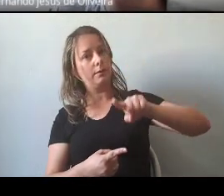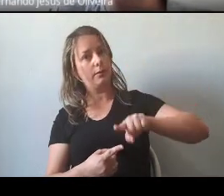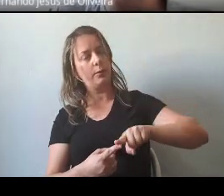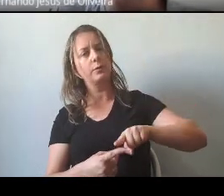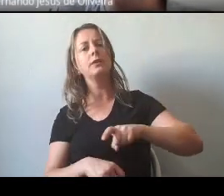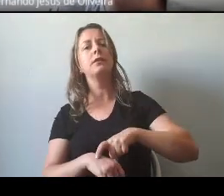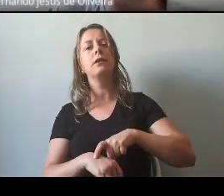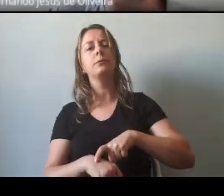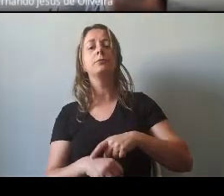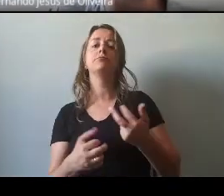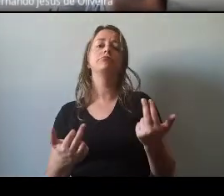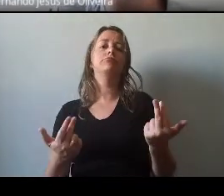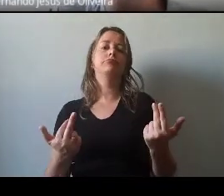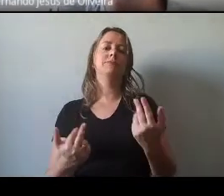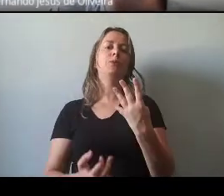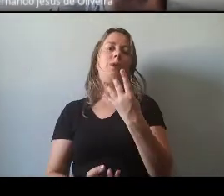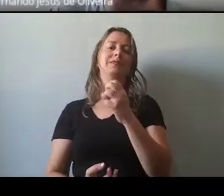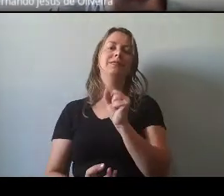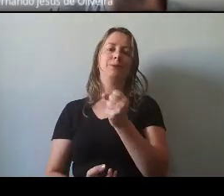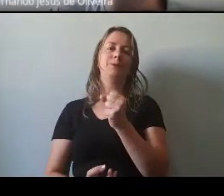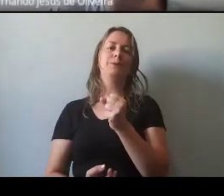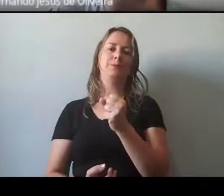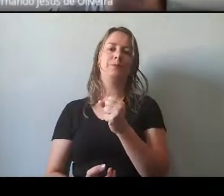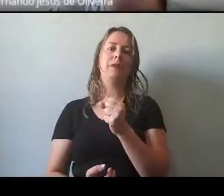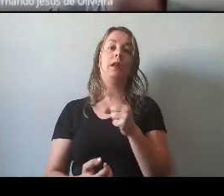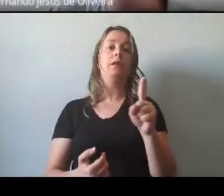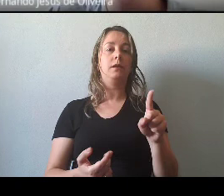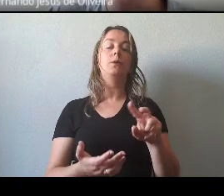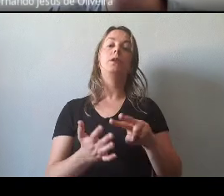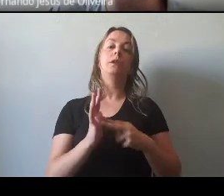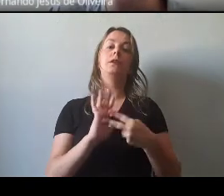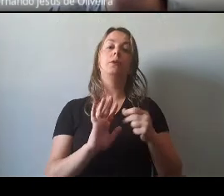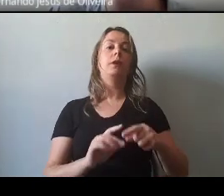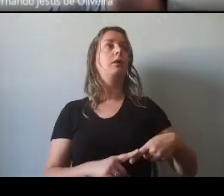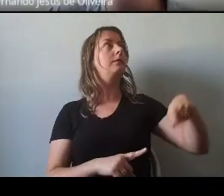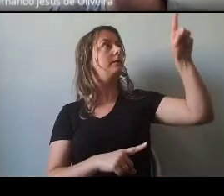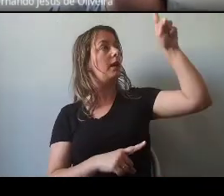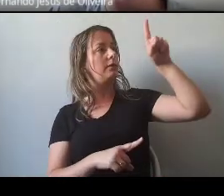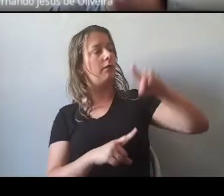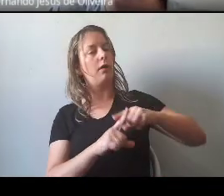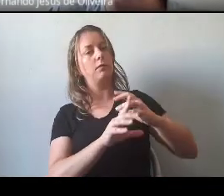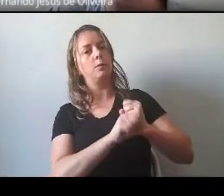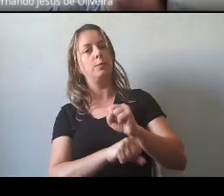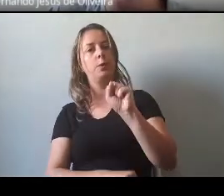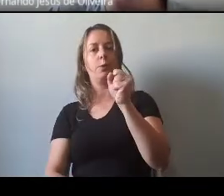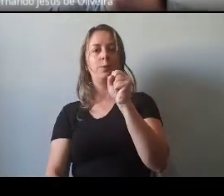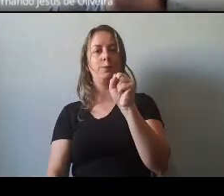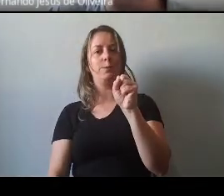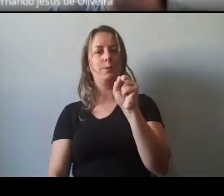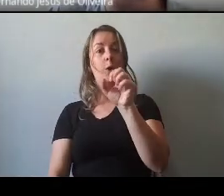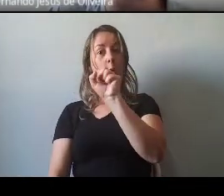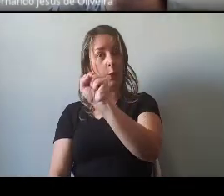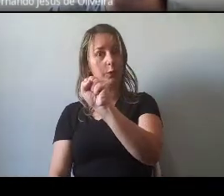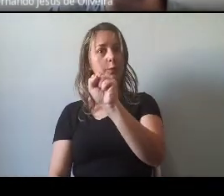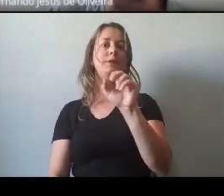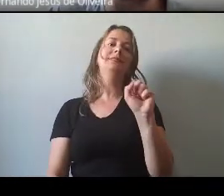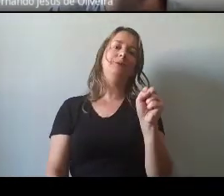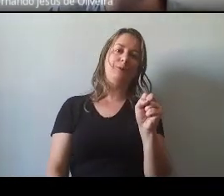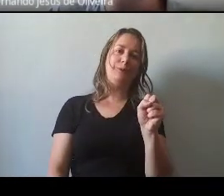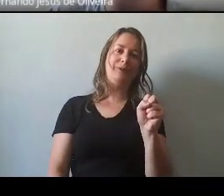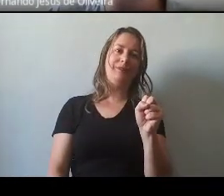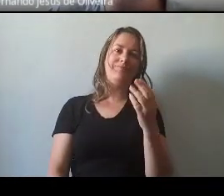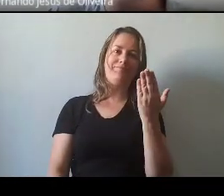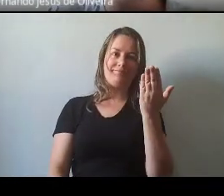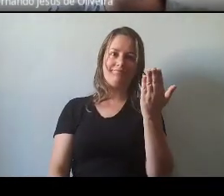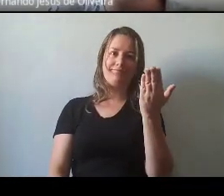gastou 4 segundos na subida, na descida ele vai gastar 4 também. Então, ele permanece 8 segundos no ar.